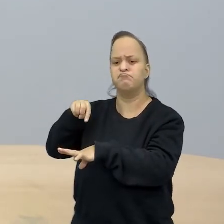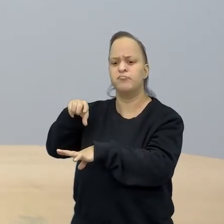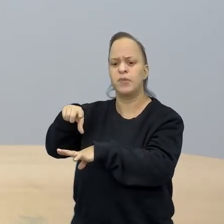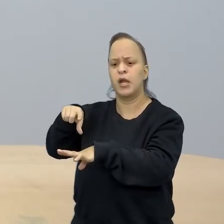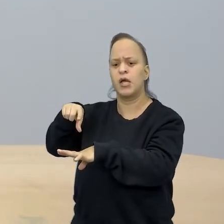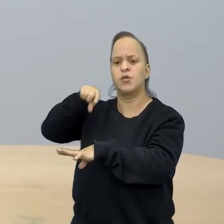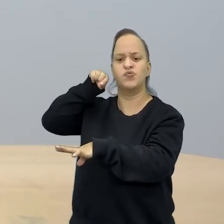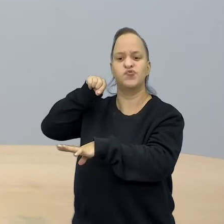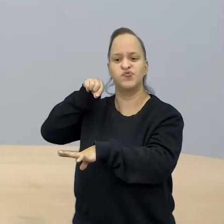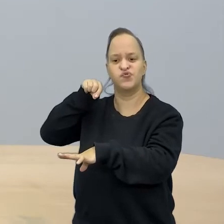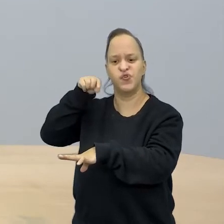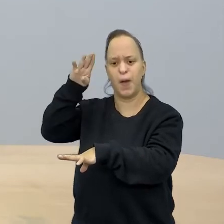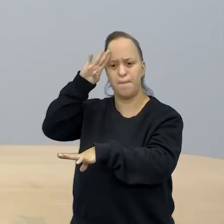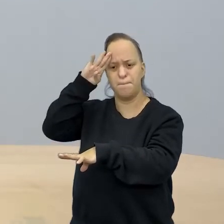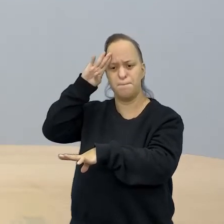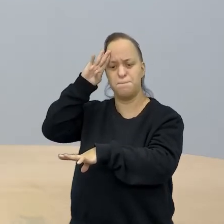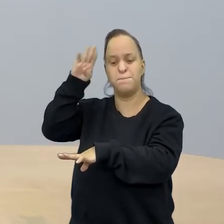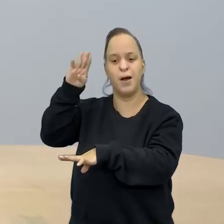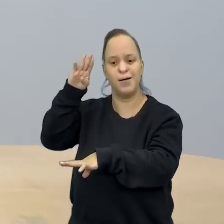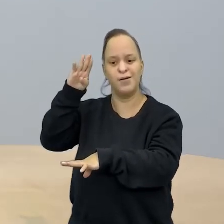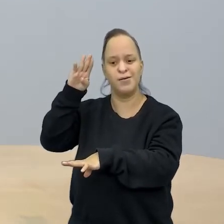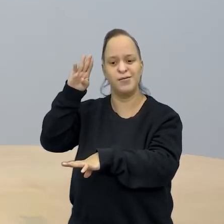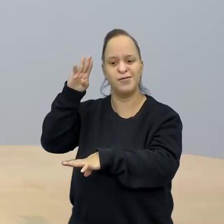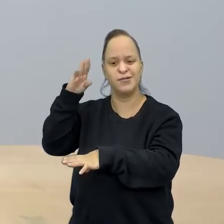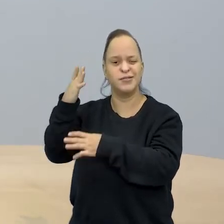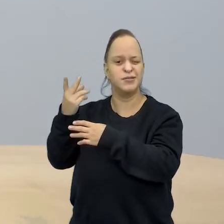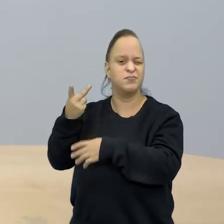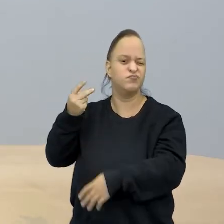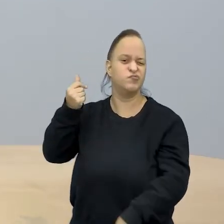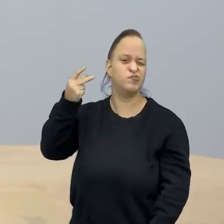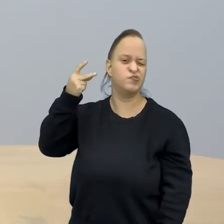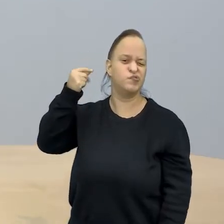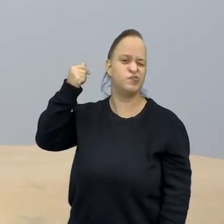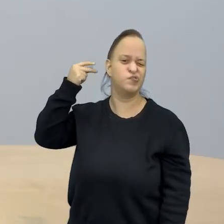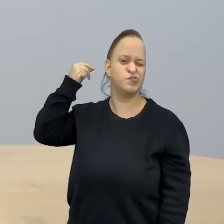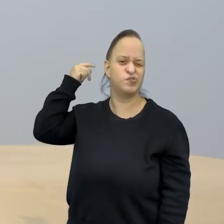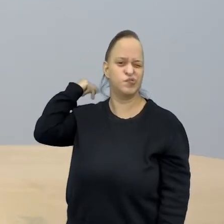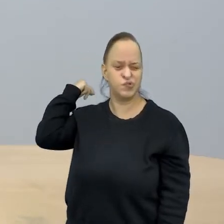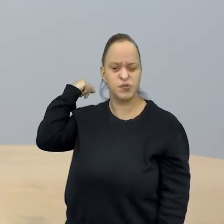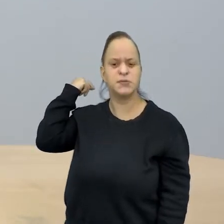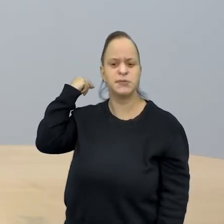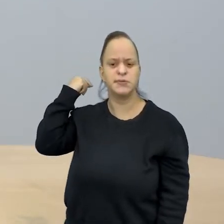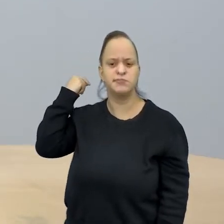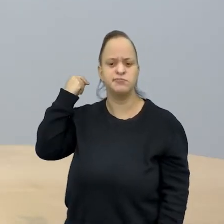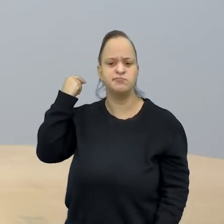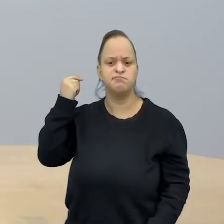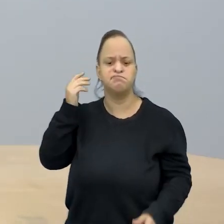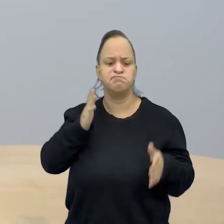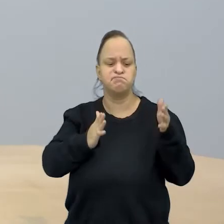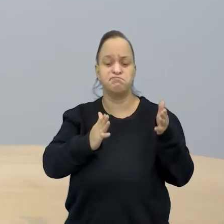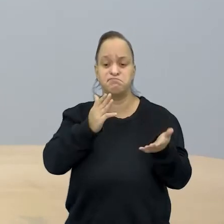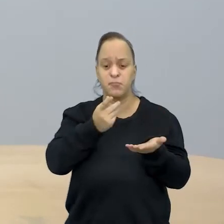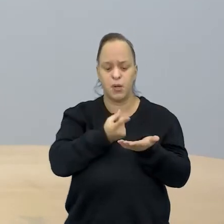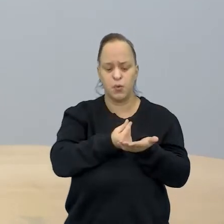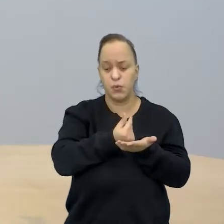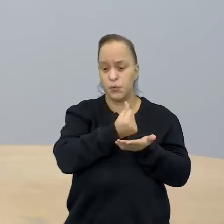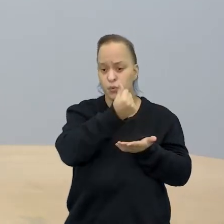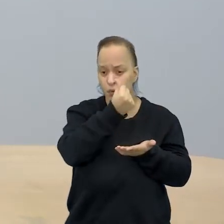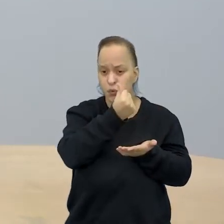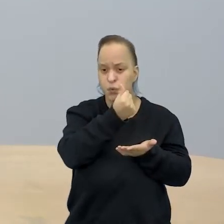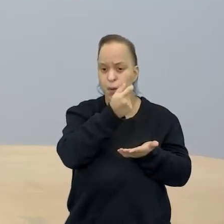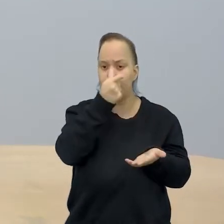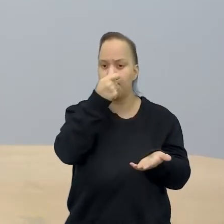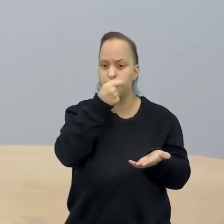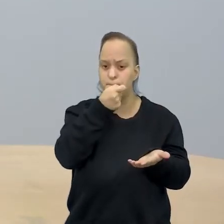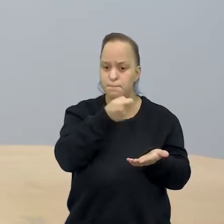penais tão interessantes naquele momento histórico de consolidação do capitalismo, de valorização